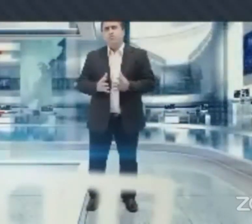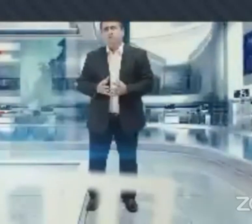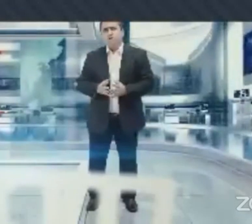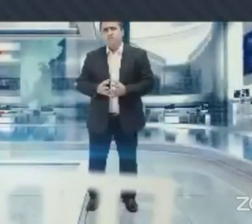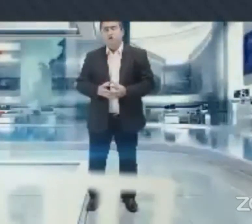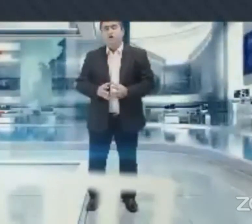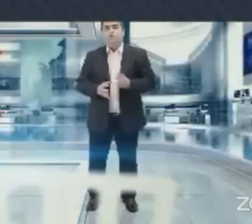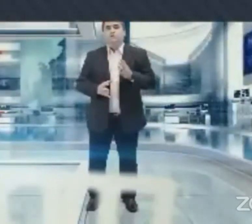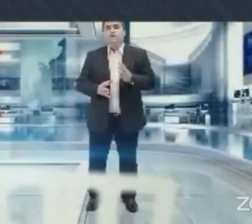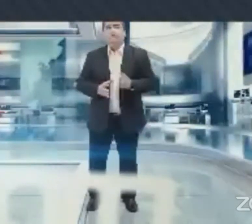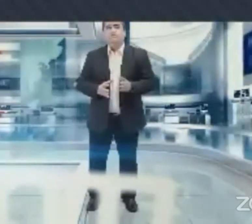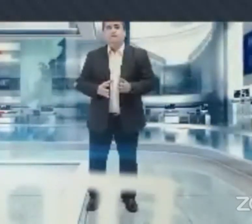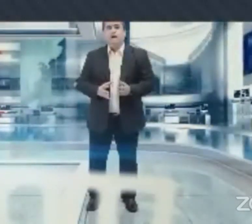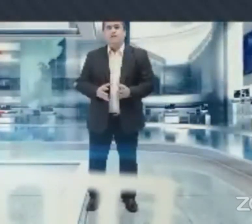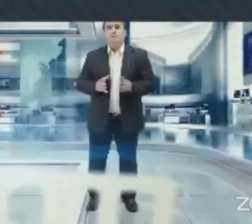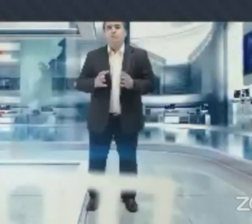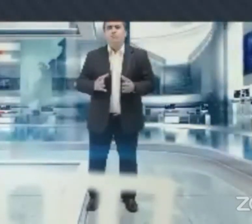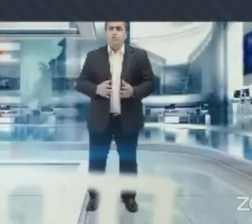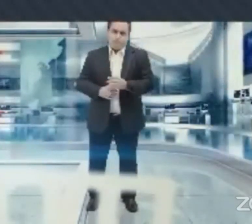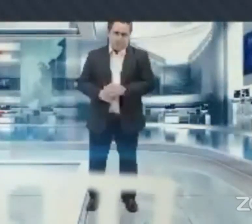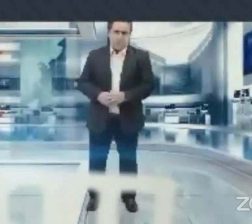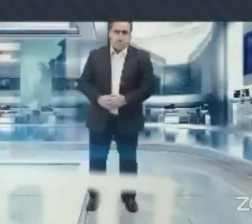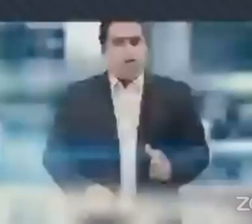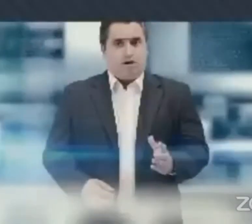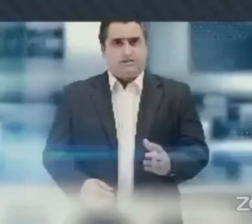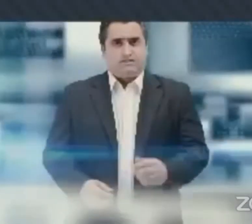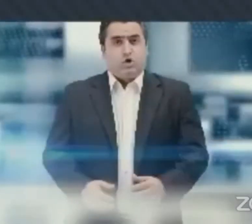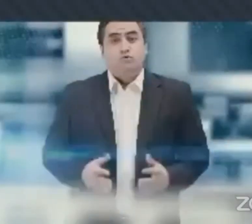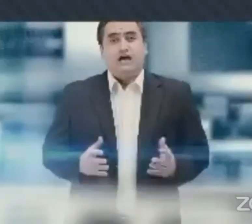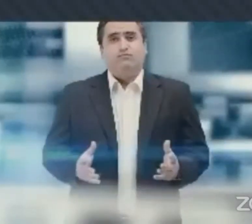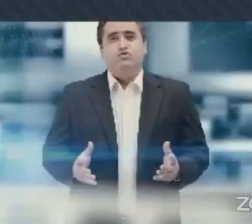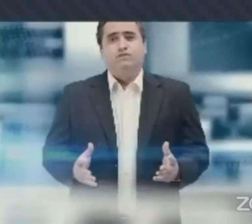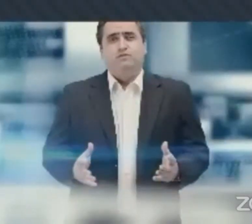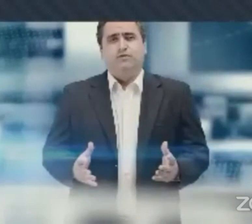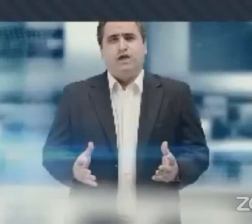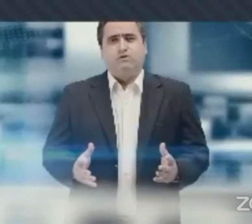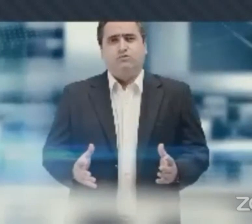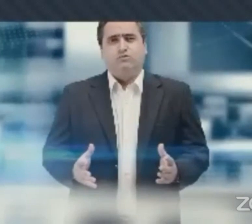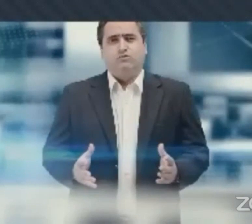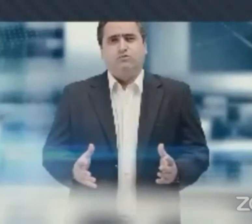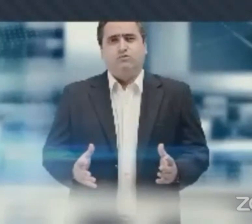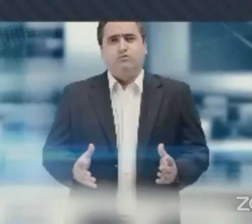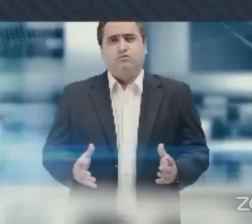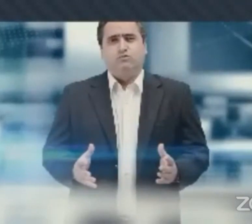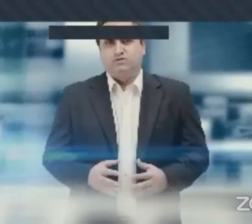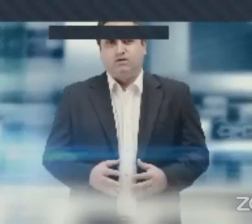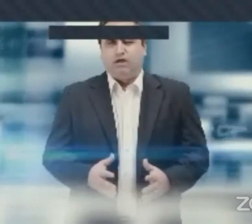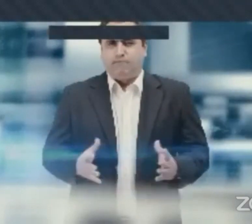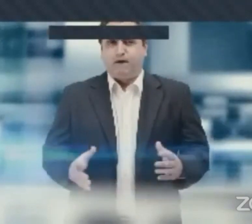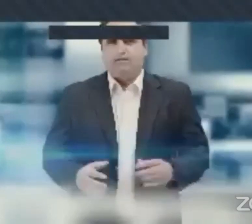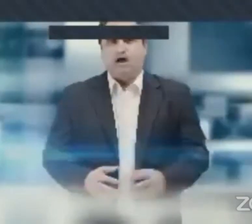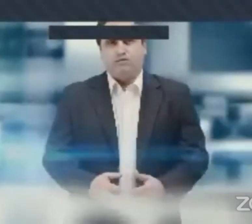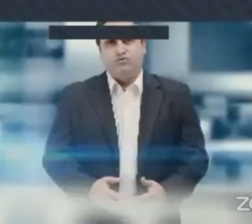ao longo dos anos trouxeram facilidades e conforto para as pessoas. Mas os hábitos de vida modernos e as consequências dessa